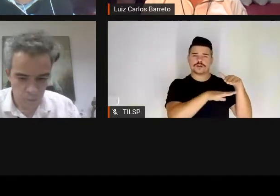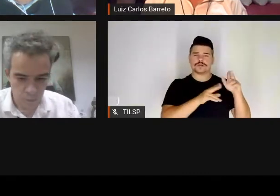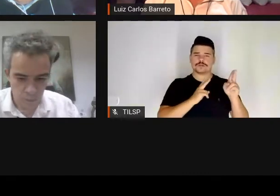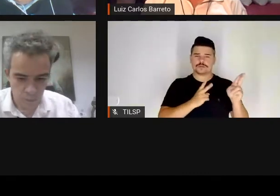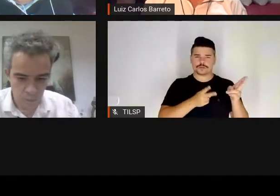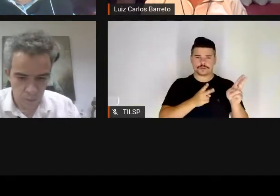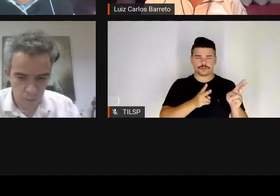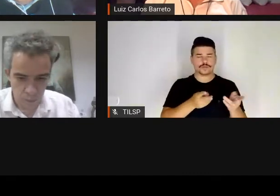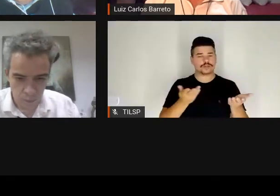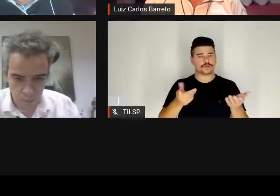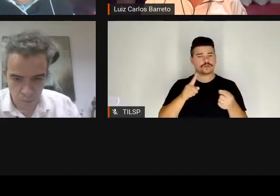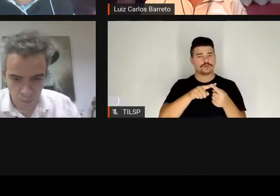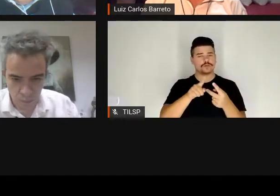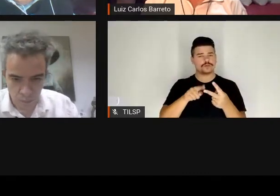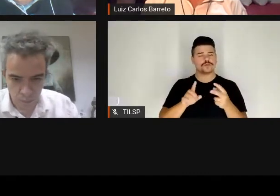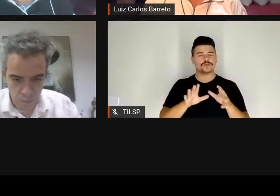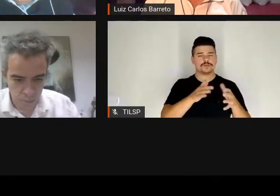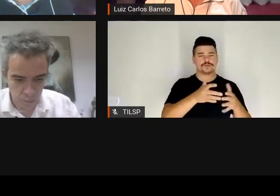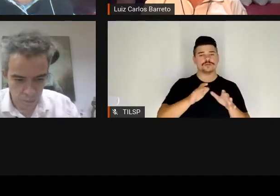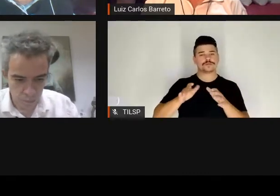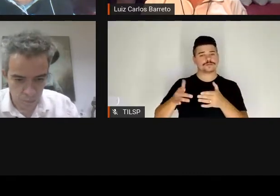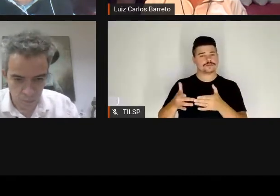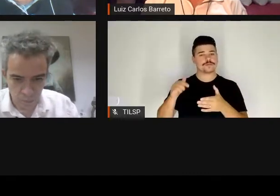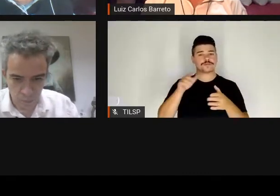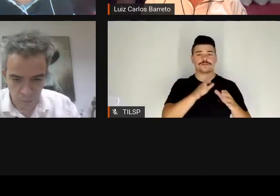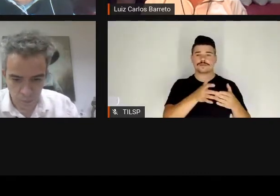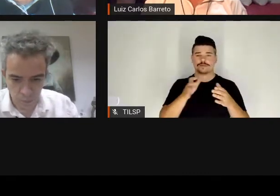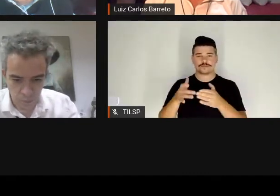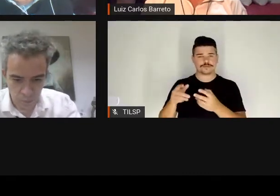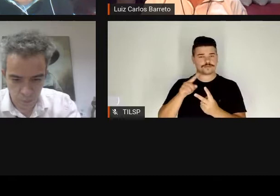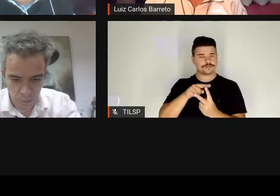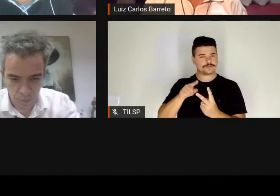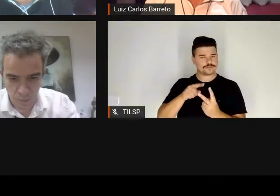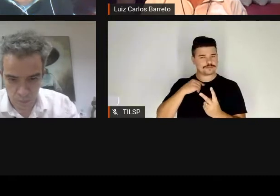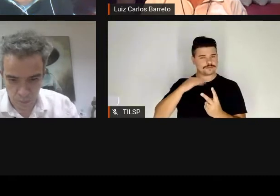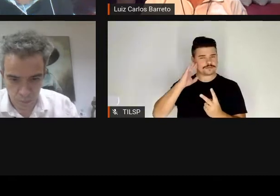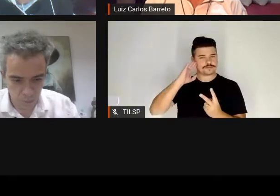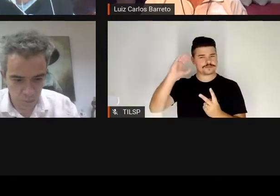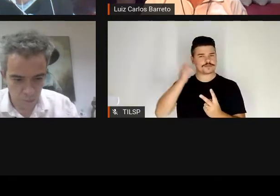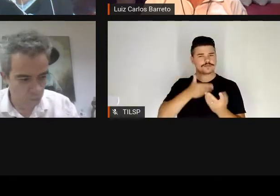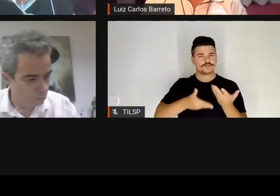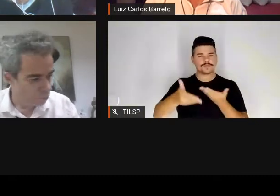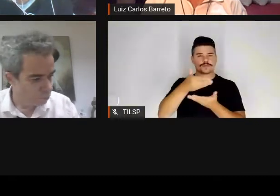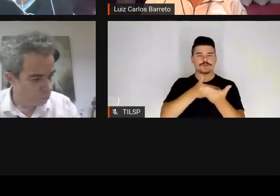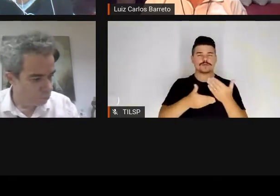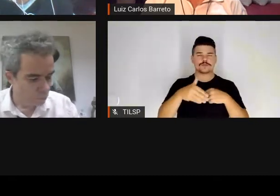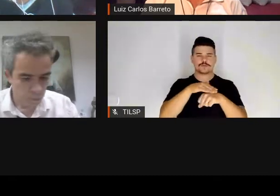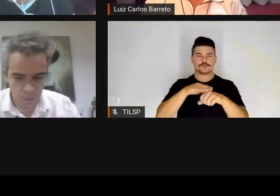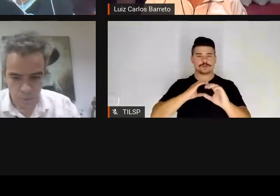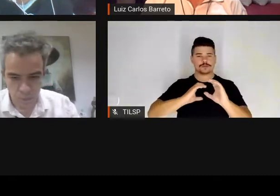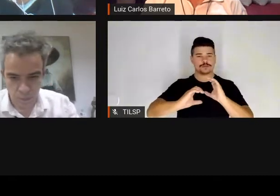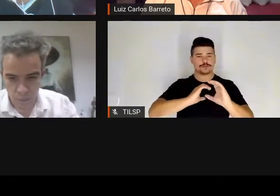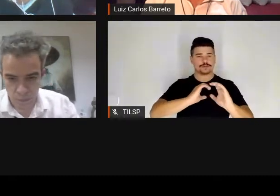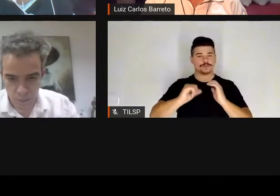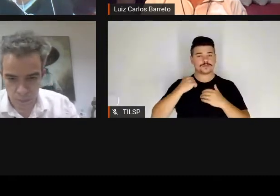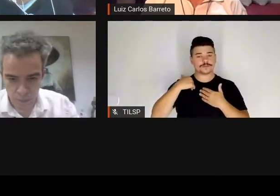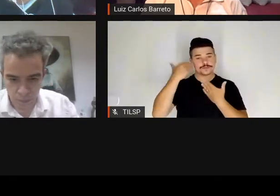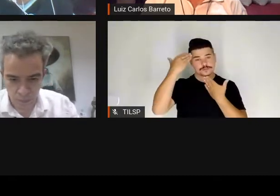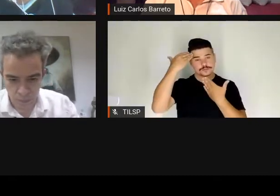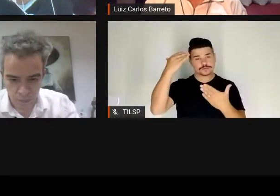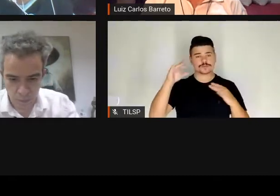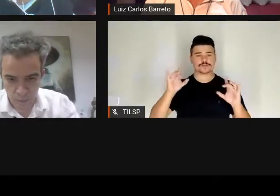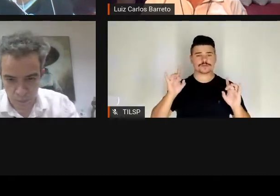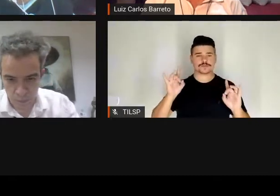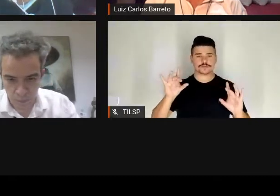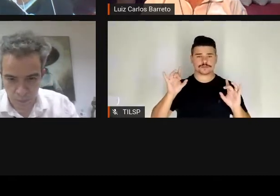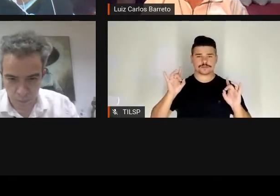dois conjuntos são a base dessa publicação, e aqui um agradecimento muito, muito especial à família de Luciano